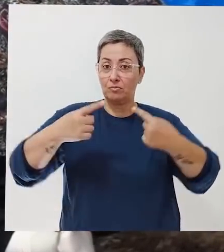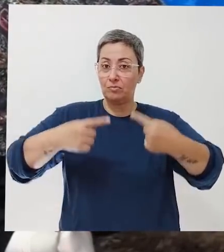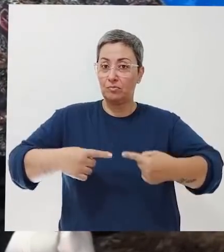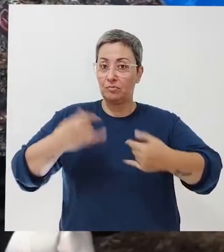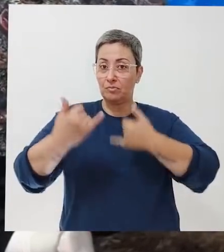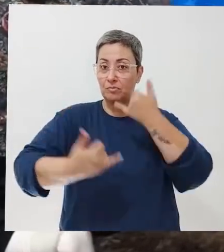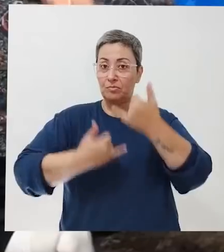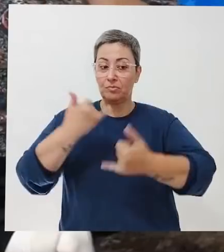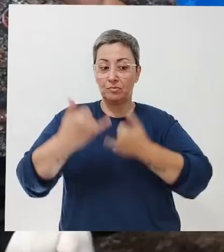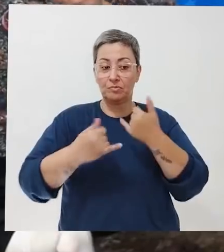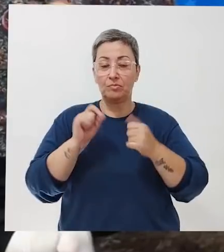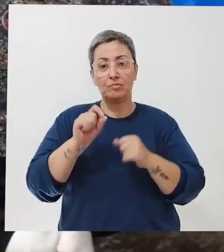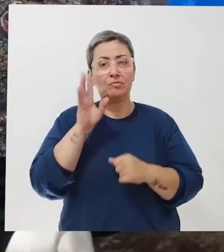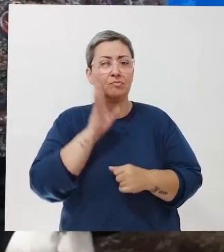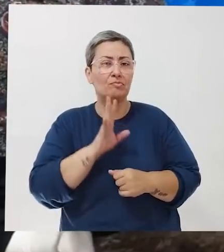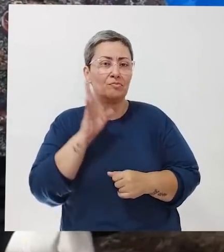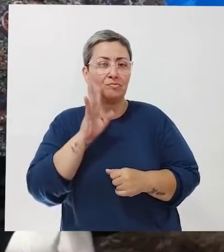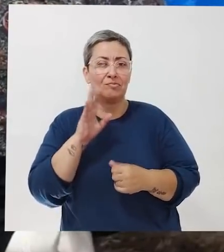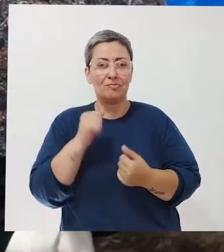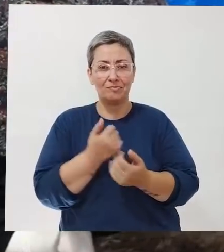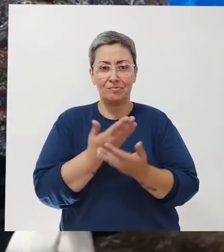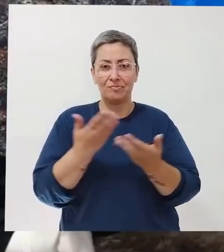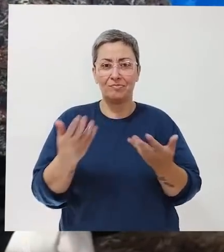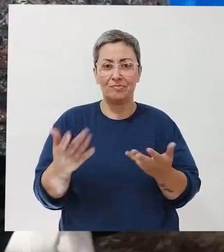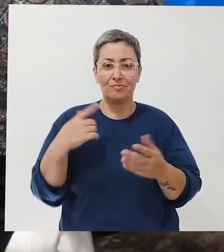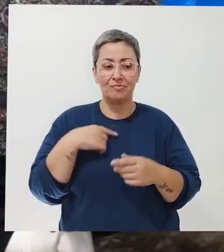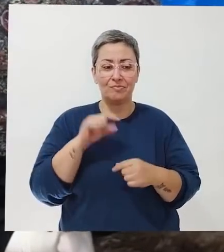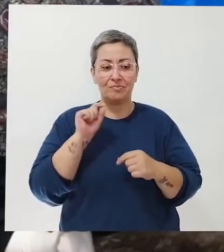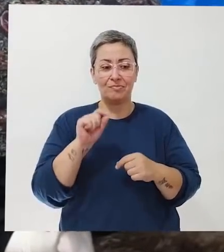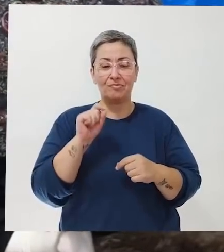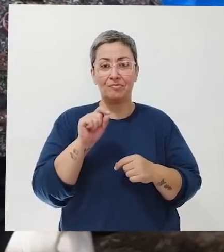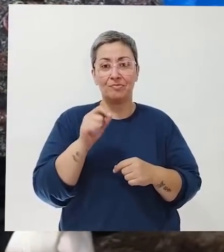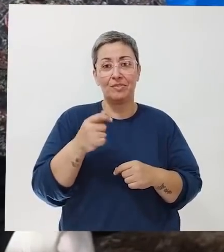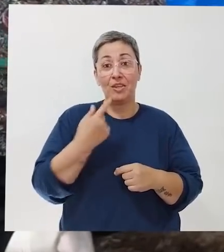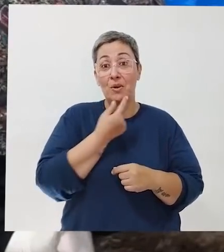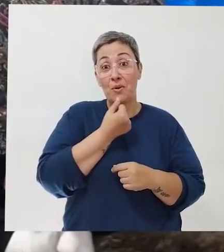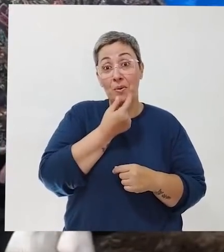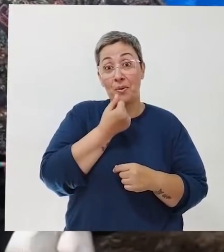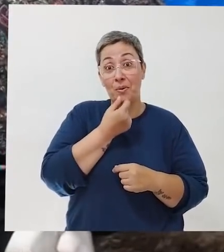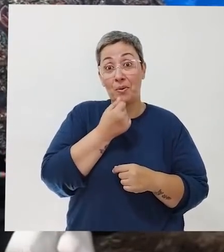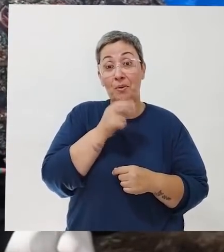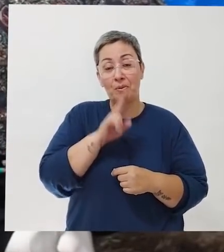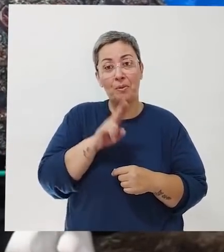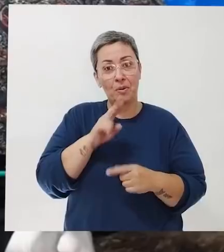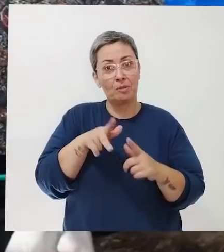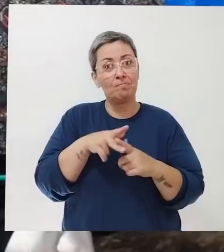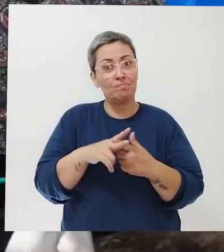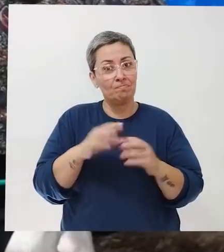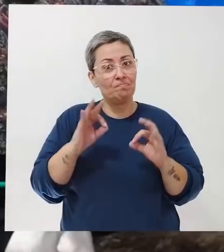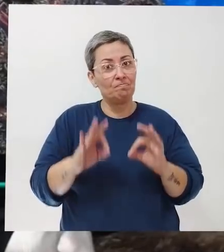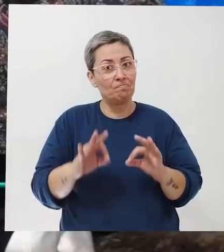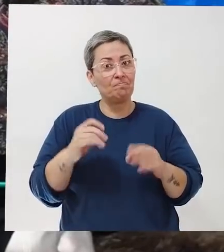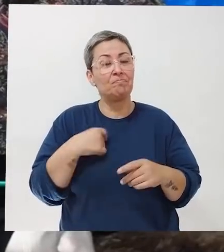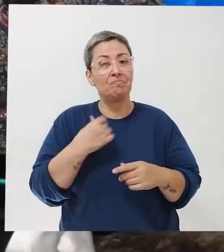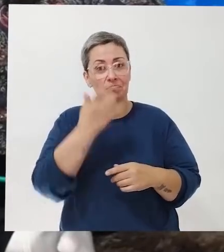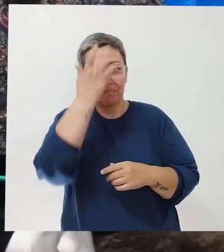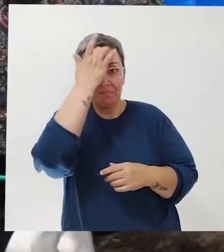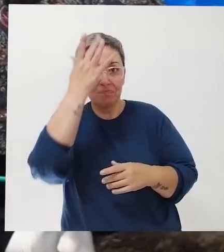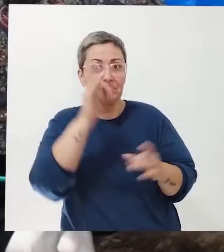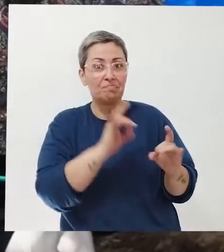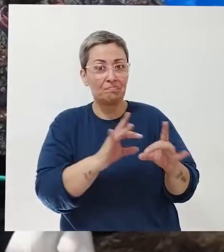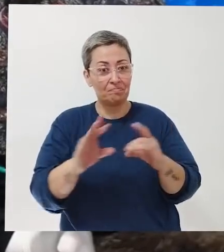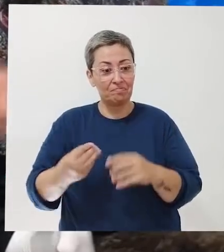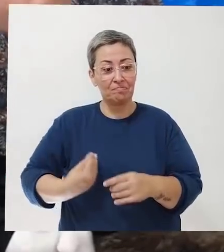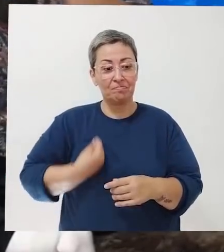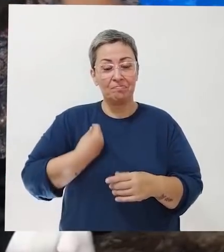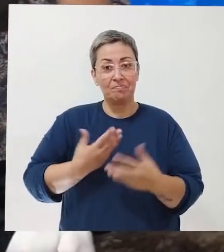de brincadeira bem legal para vocês. Com o lápis. O lápis é uma ferramenta que facilita o nosso